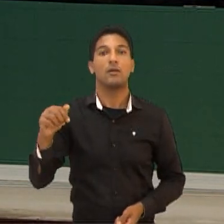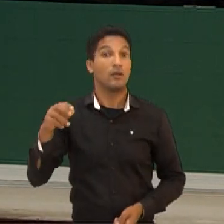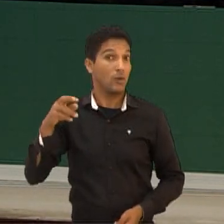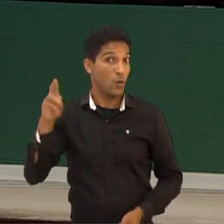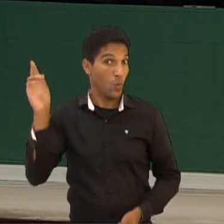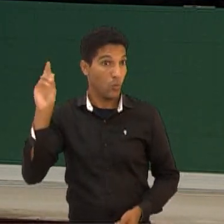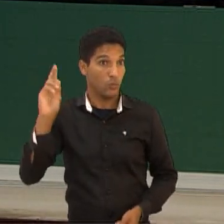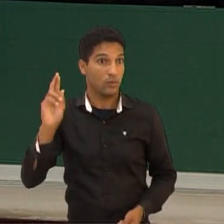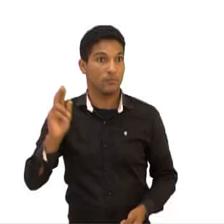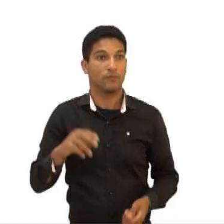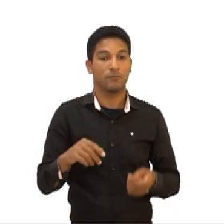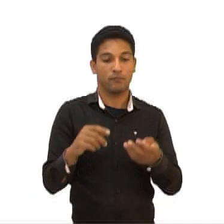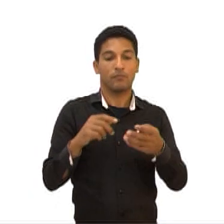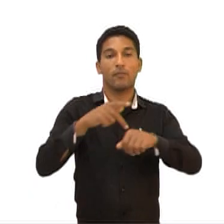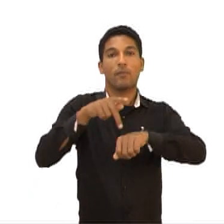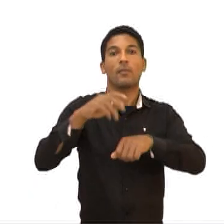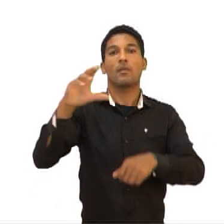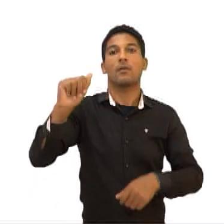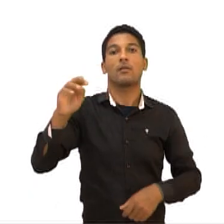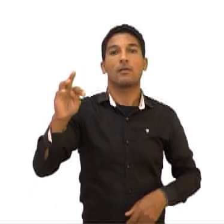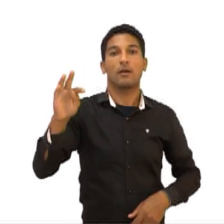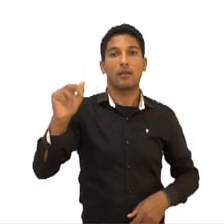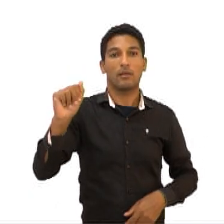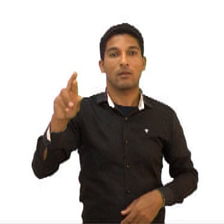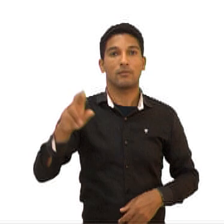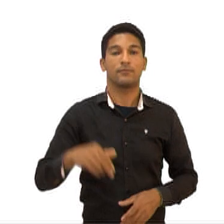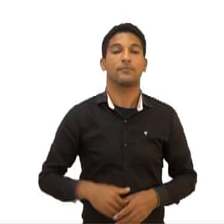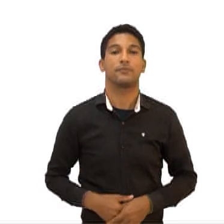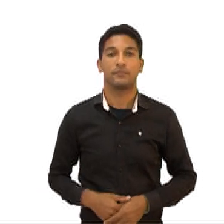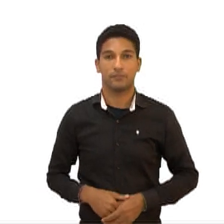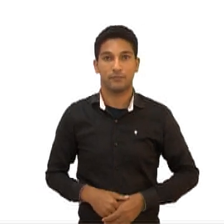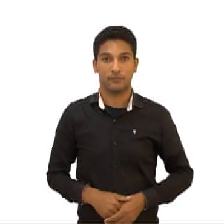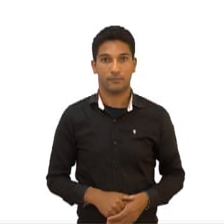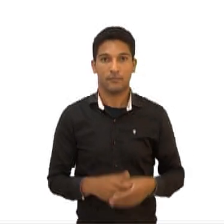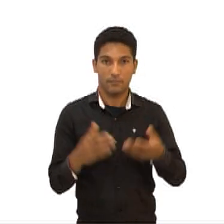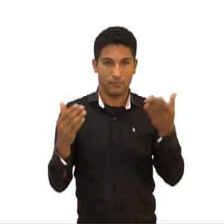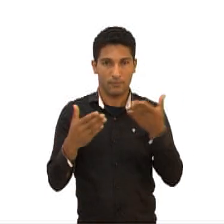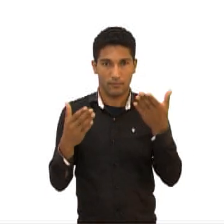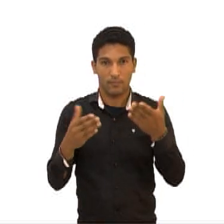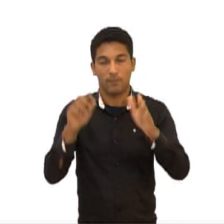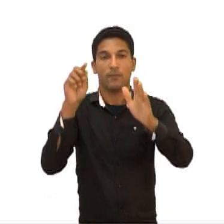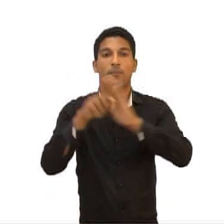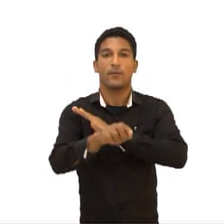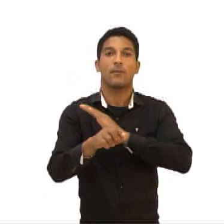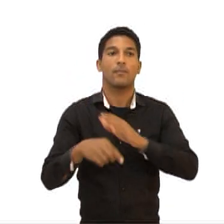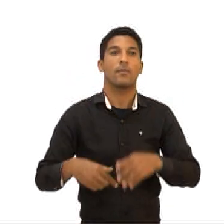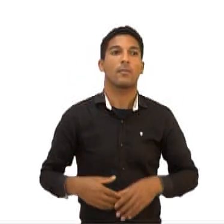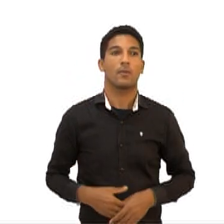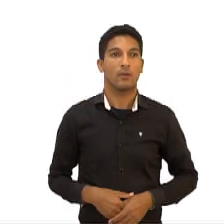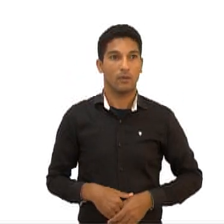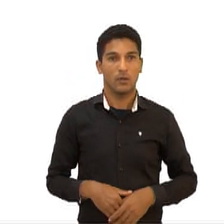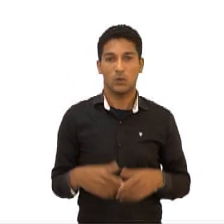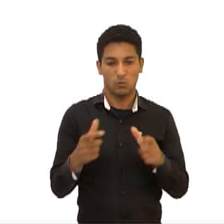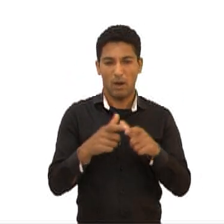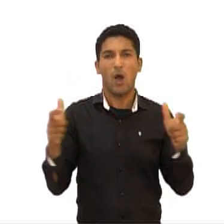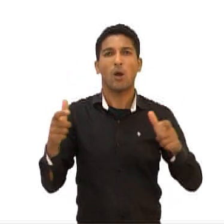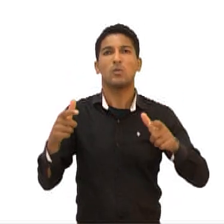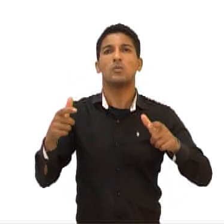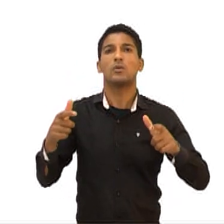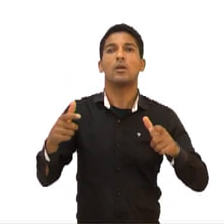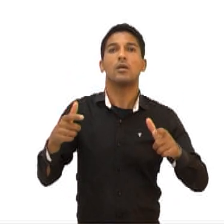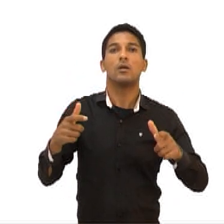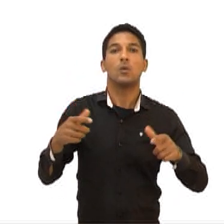Agora vamos já chegando ao final da nossa aula. Último quiz aí, número 6. Os maiores extratores de petróleo do mundo